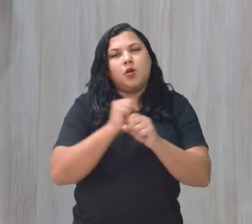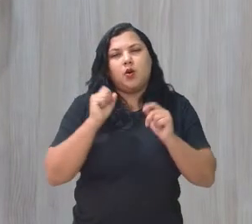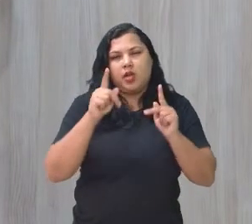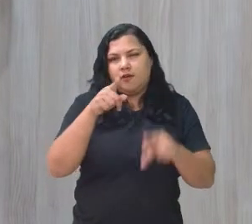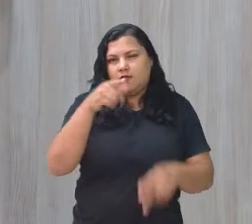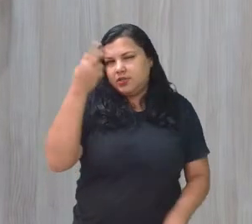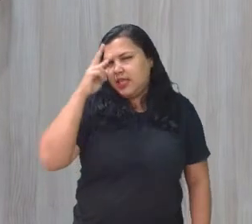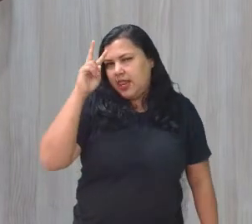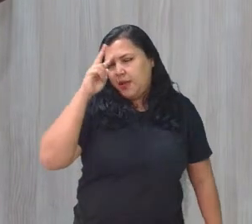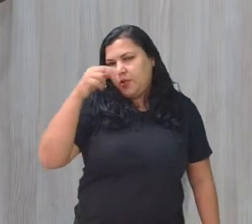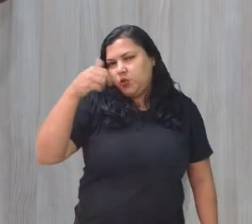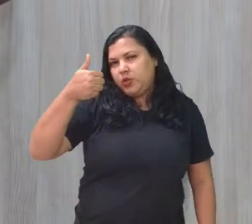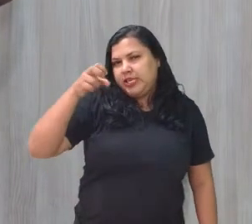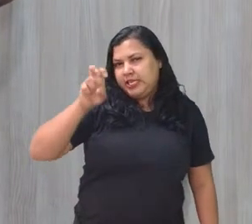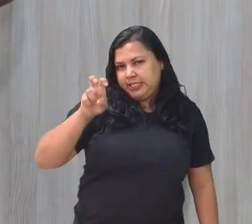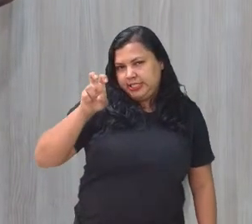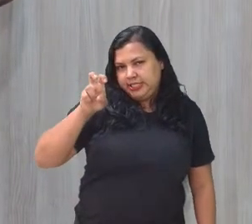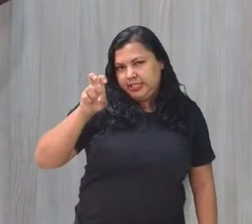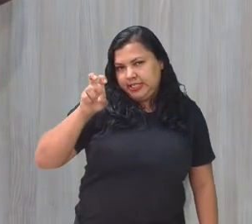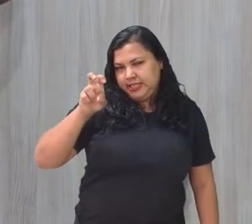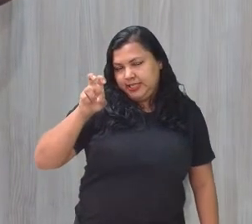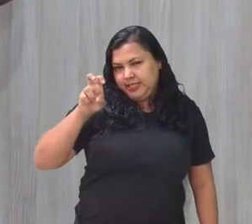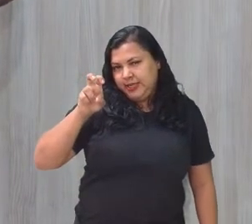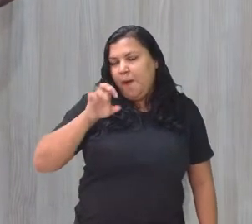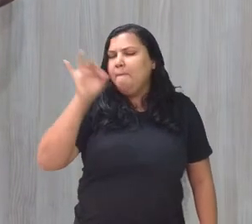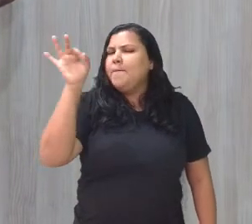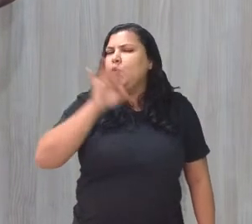dos 15% de 300? O que